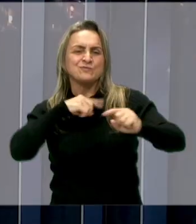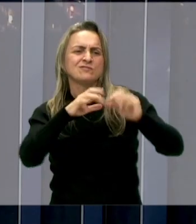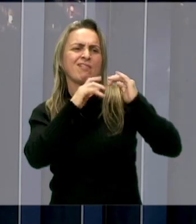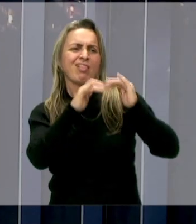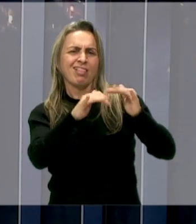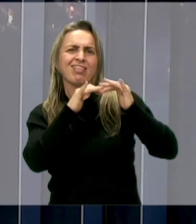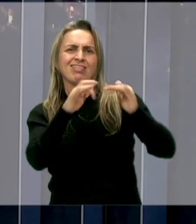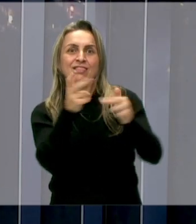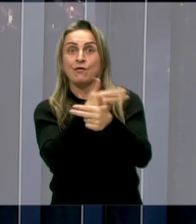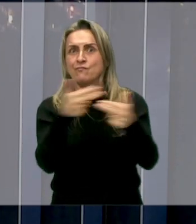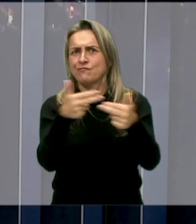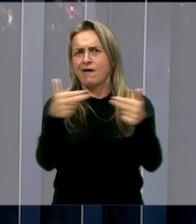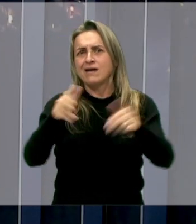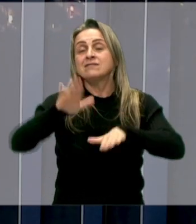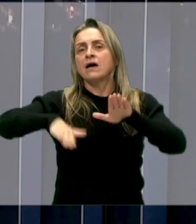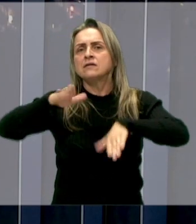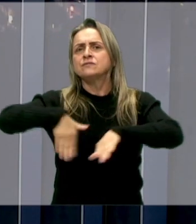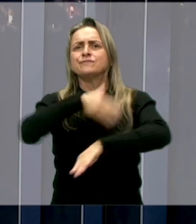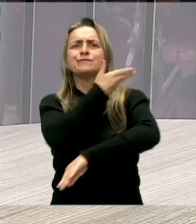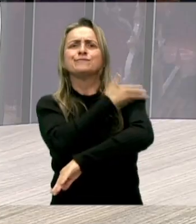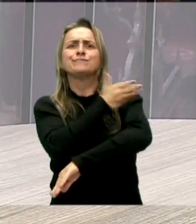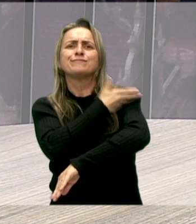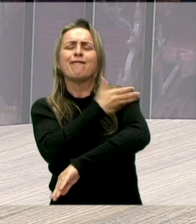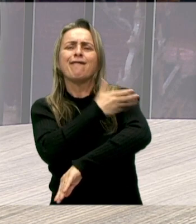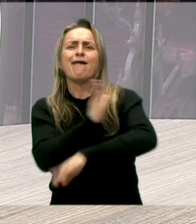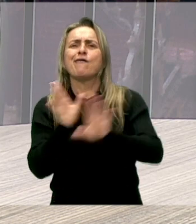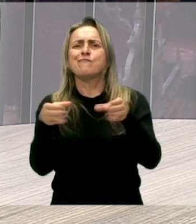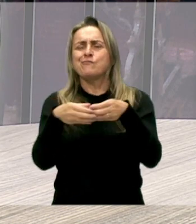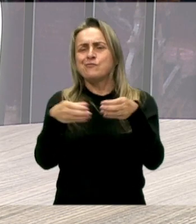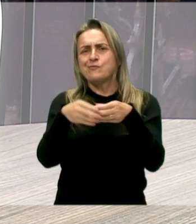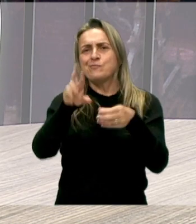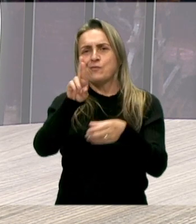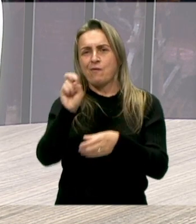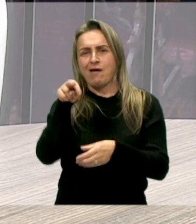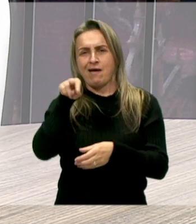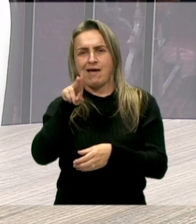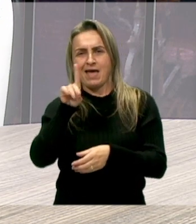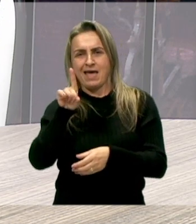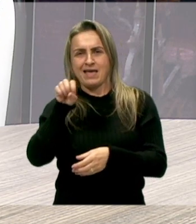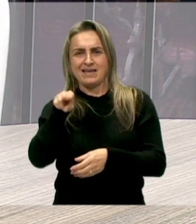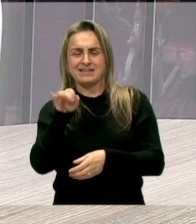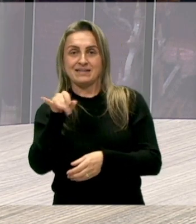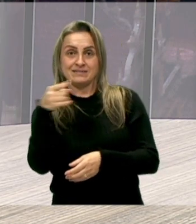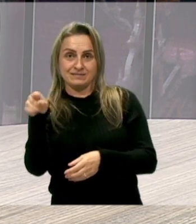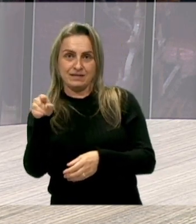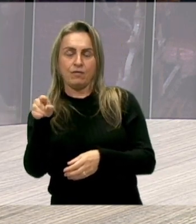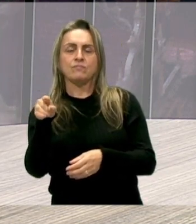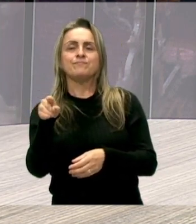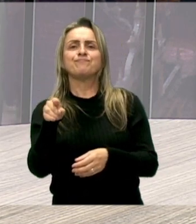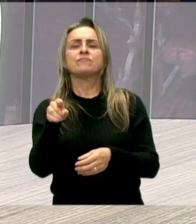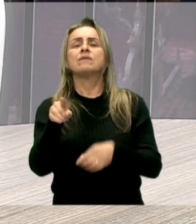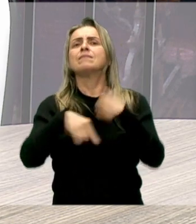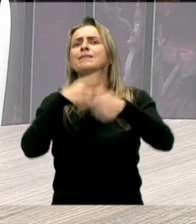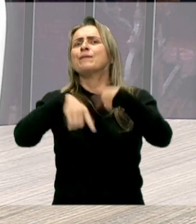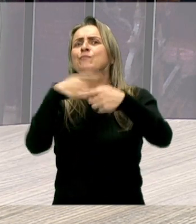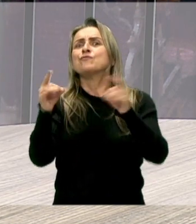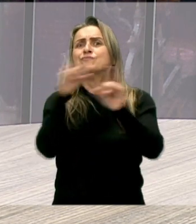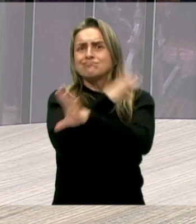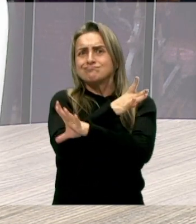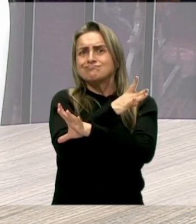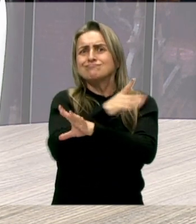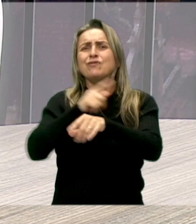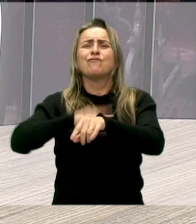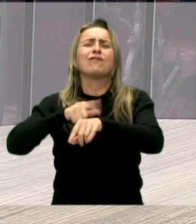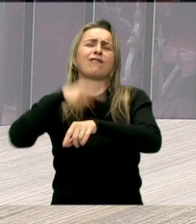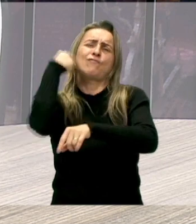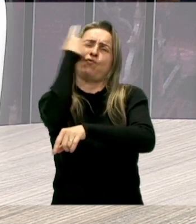repertório da banda Quarta Redenção, por exemplo, para um baile, e quando acabava, ficava horas tocando só os standards, né, do jazz,